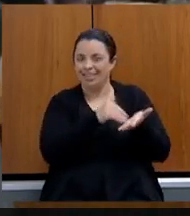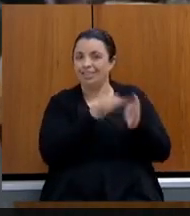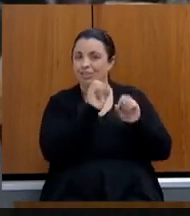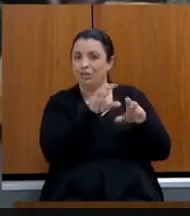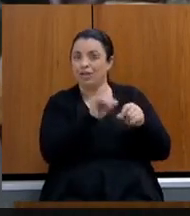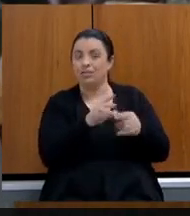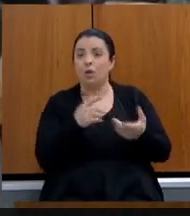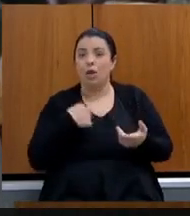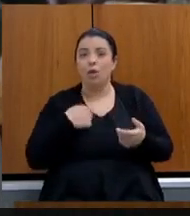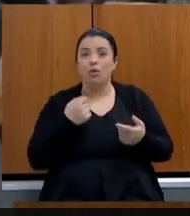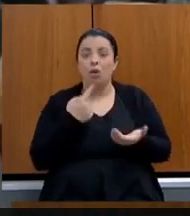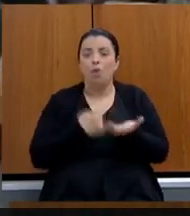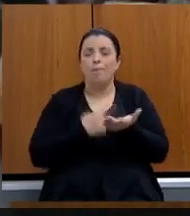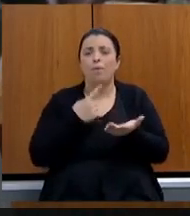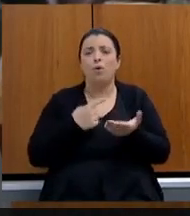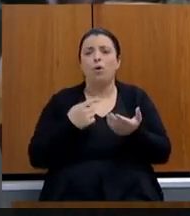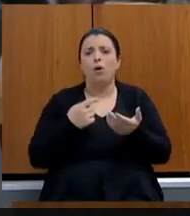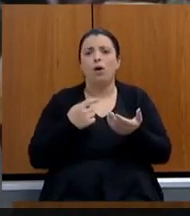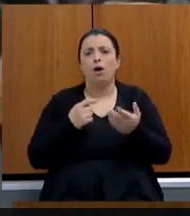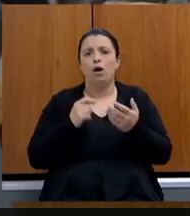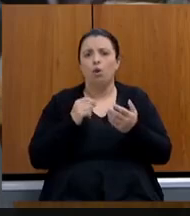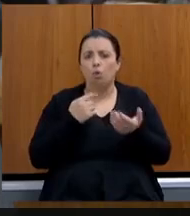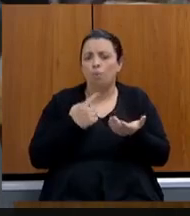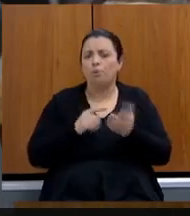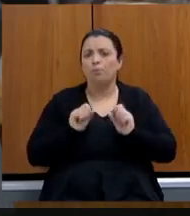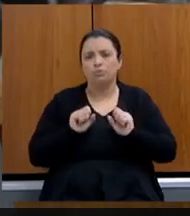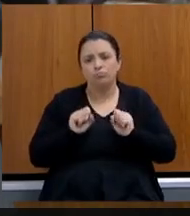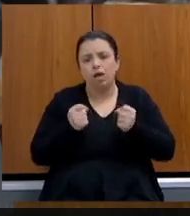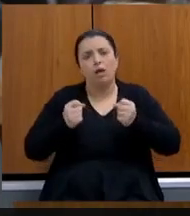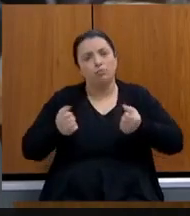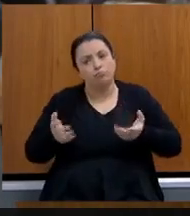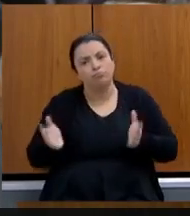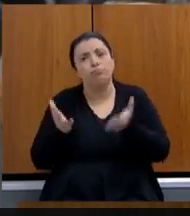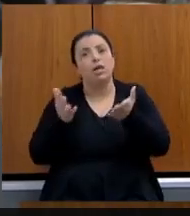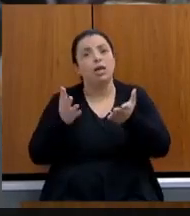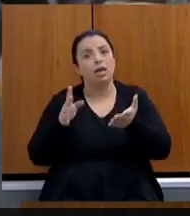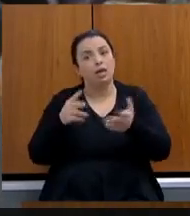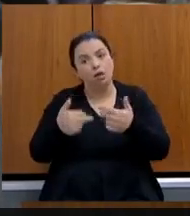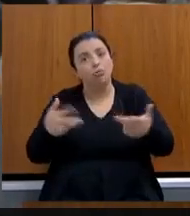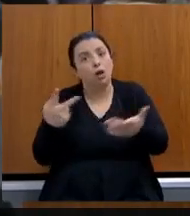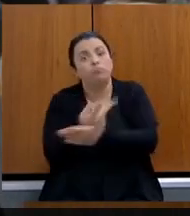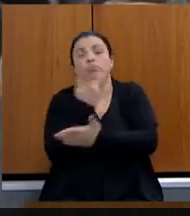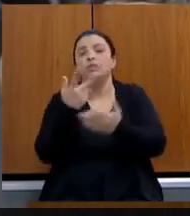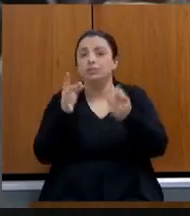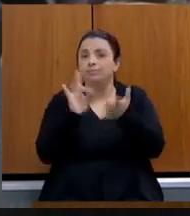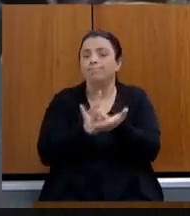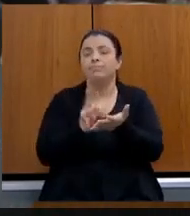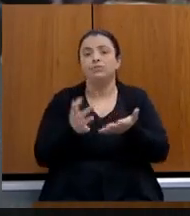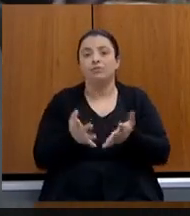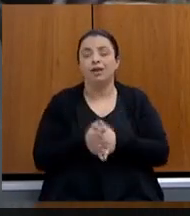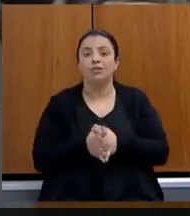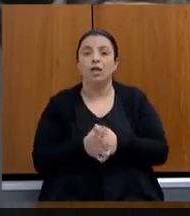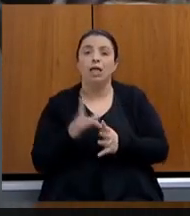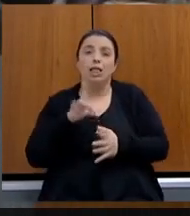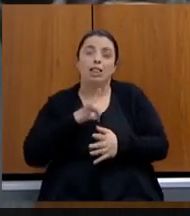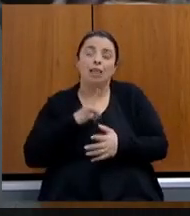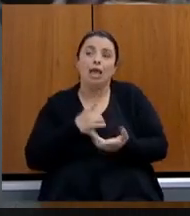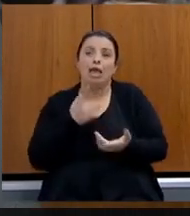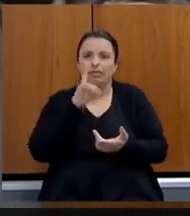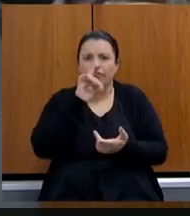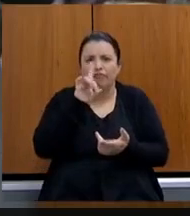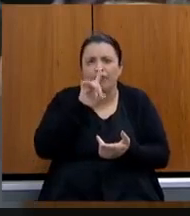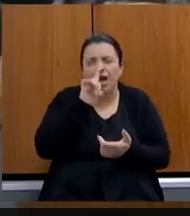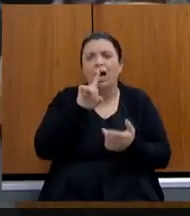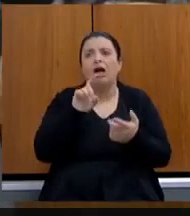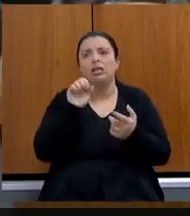acontecer nesse estado' né nós tivemos experiências negativas e e algumas questões falhas